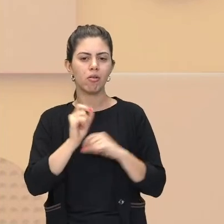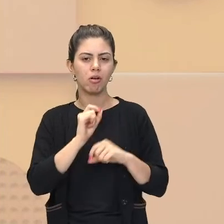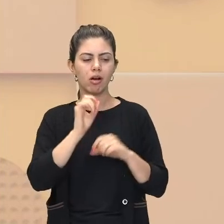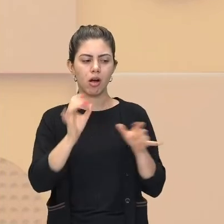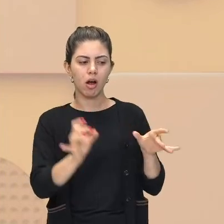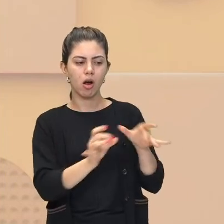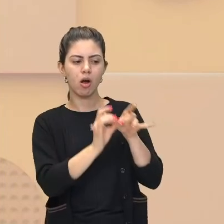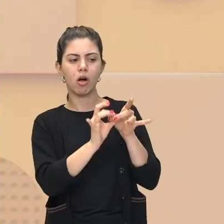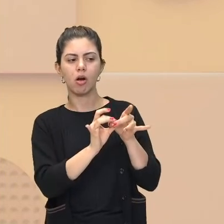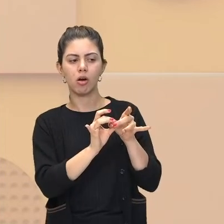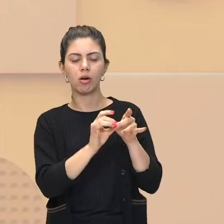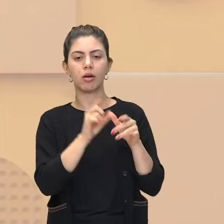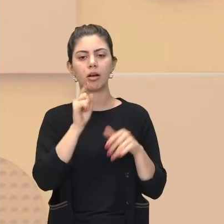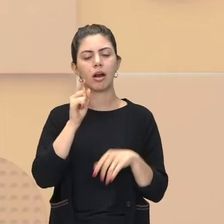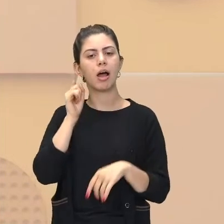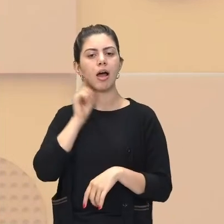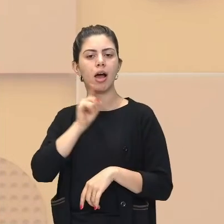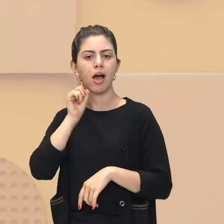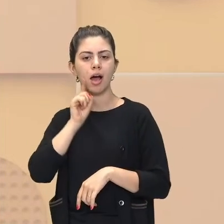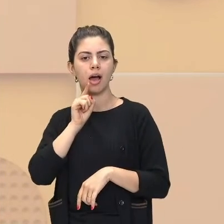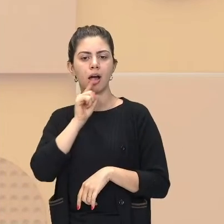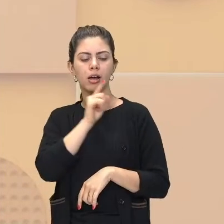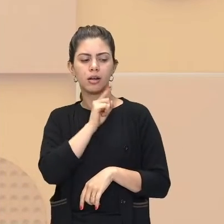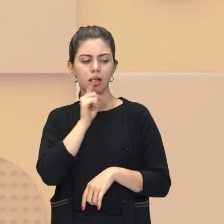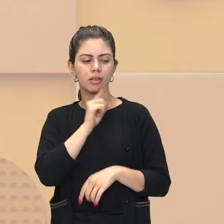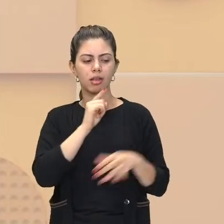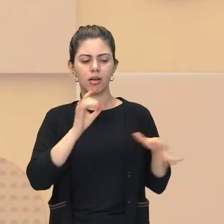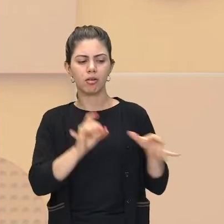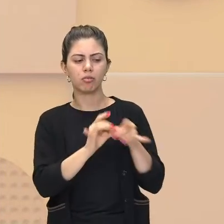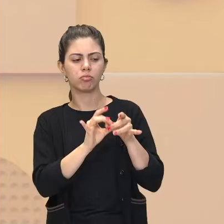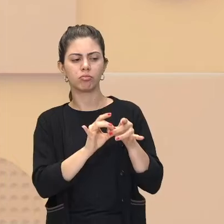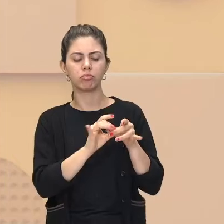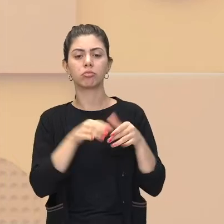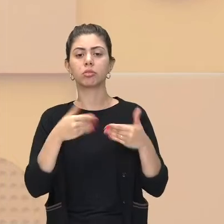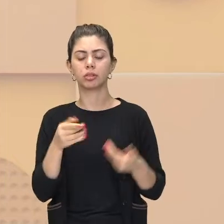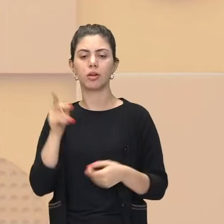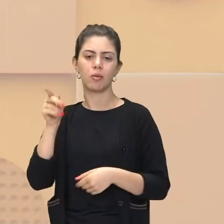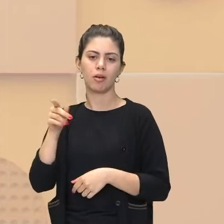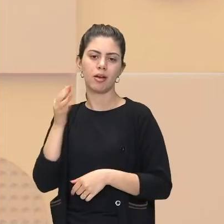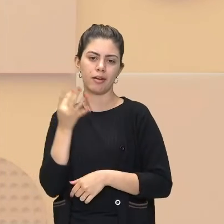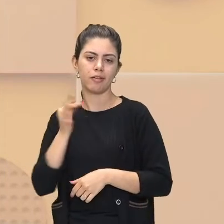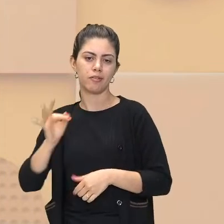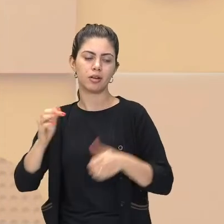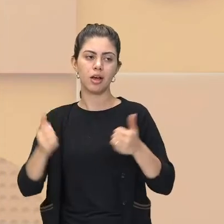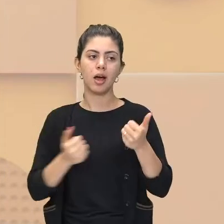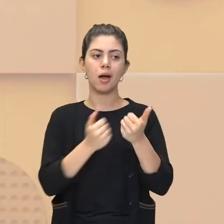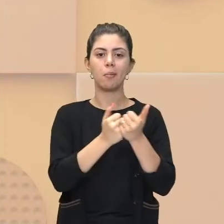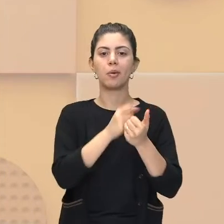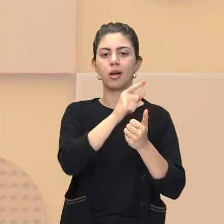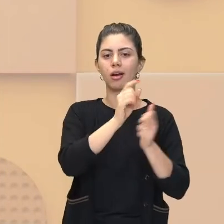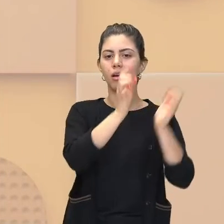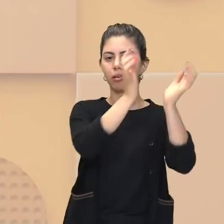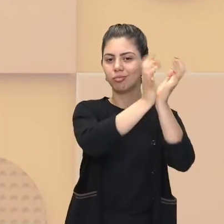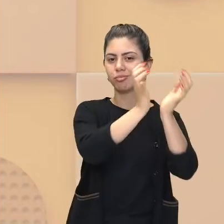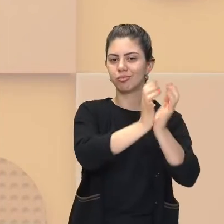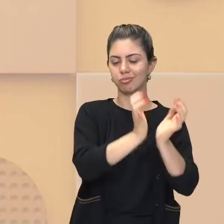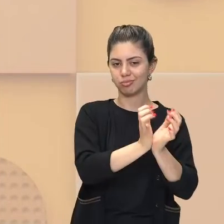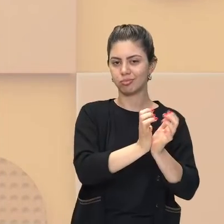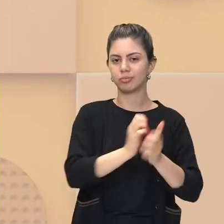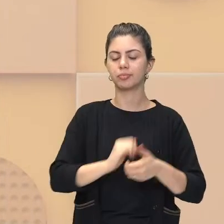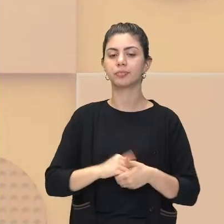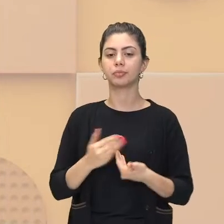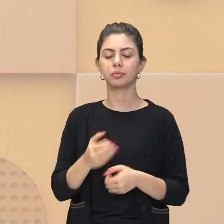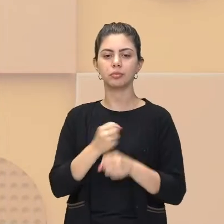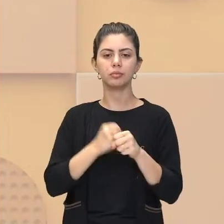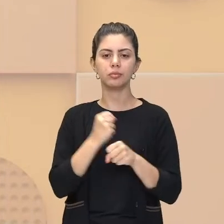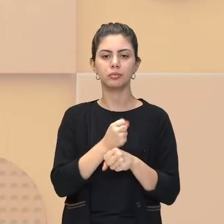minar a influência da Inglaterra na Península Ibérica, a França vai apoiar o Reino de Castela. Então, em